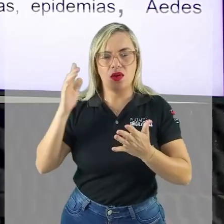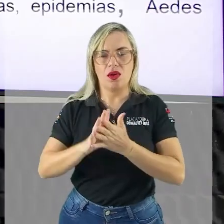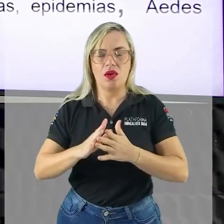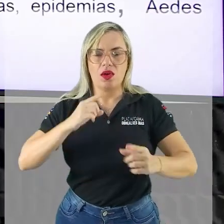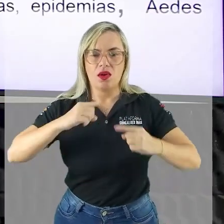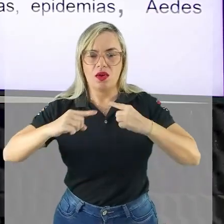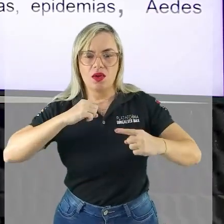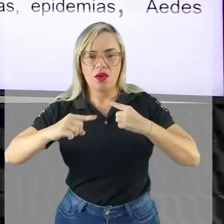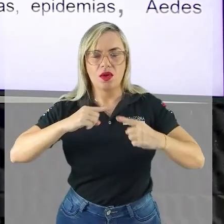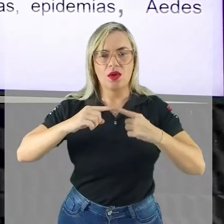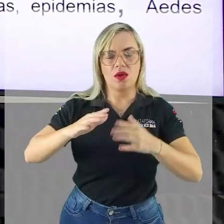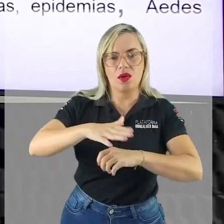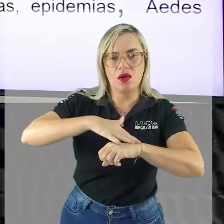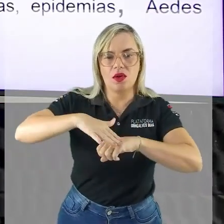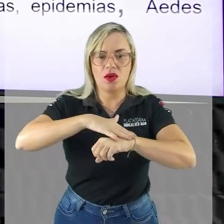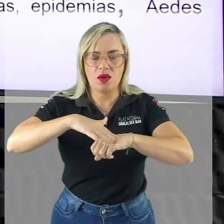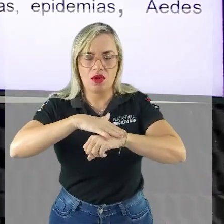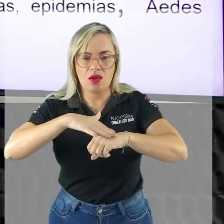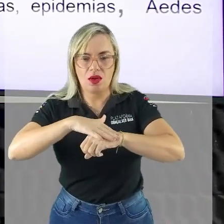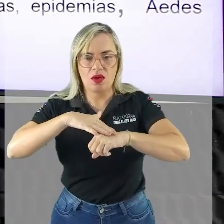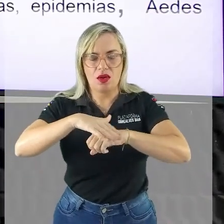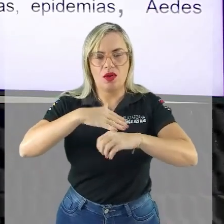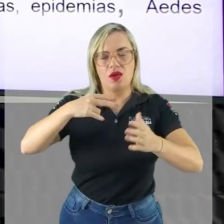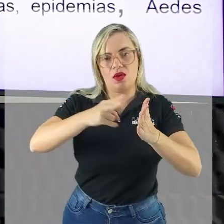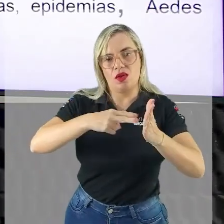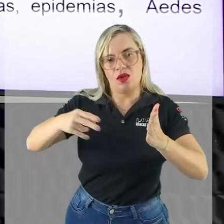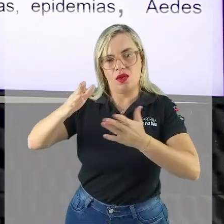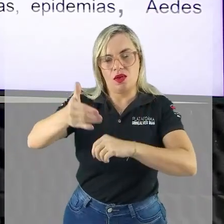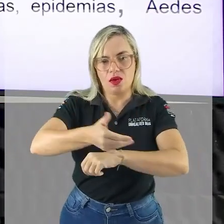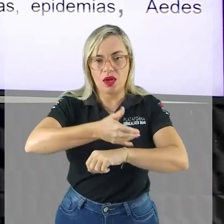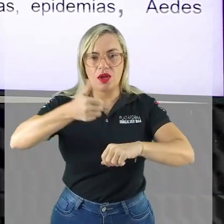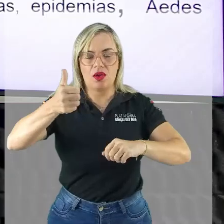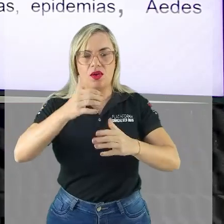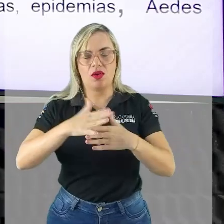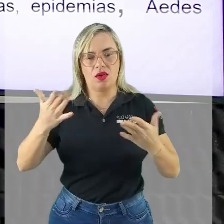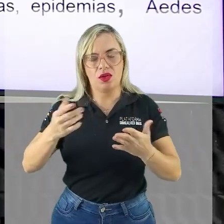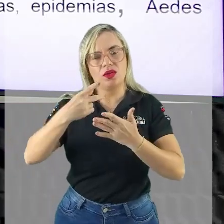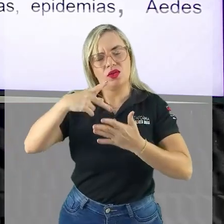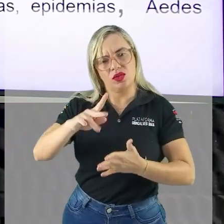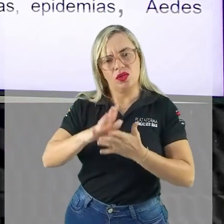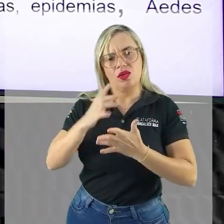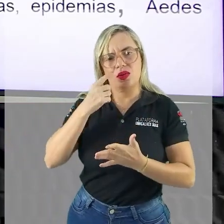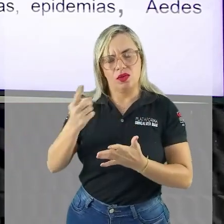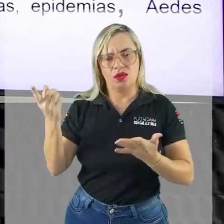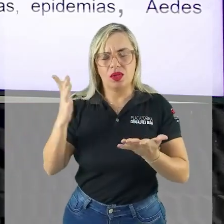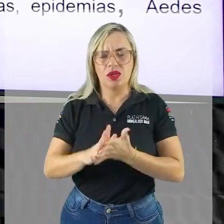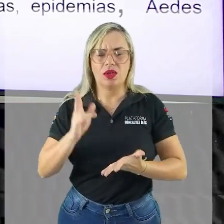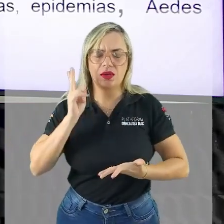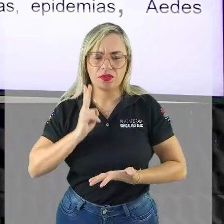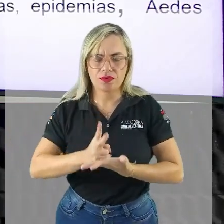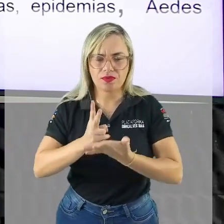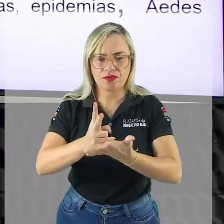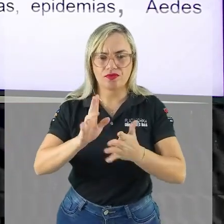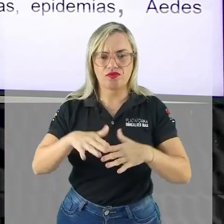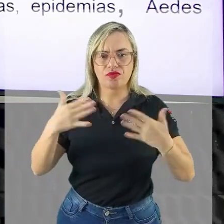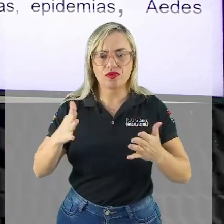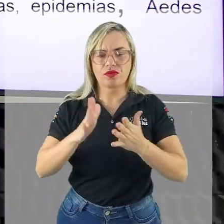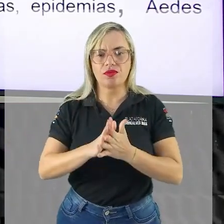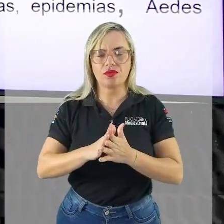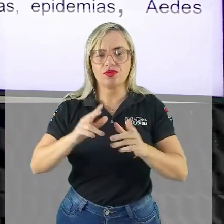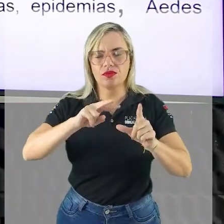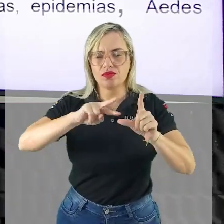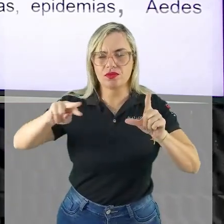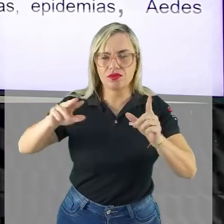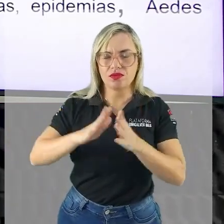diálogos, converse com pessoas com um vocabulário melhor que o seu, tá? Sempre que esteja assistindo a